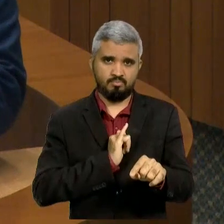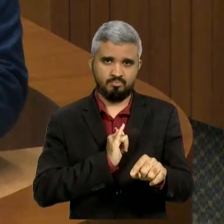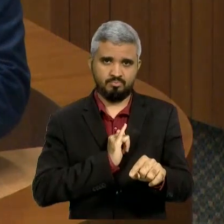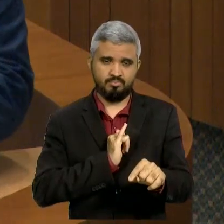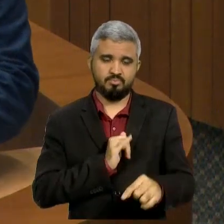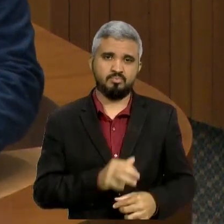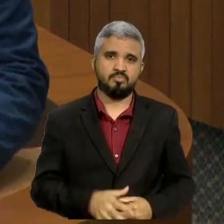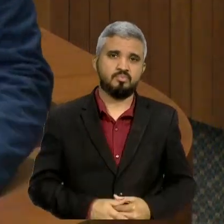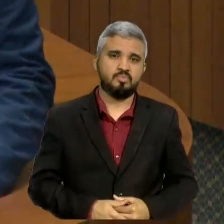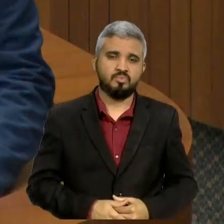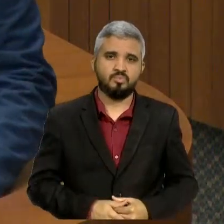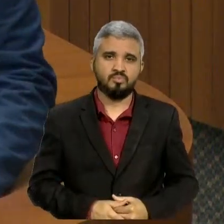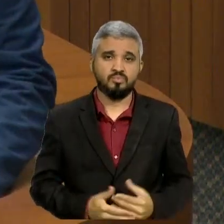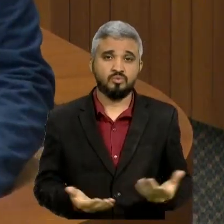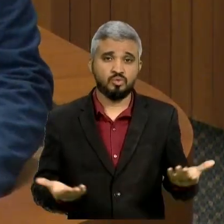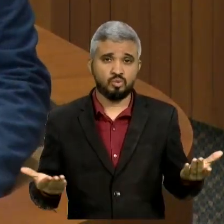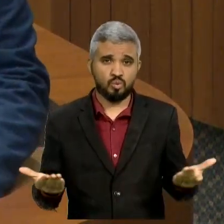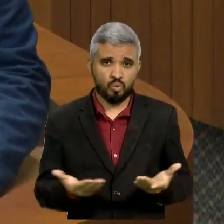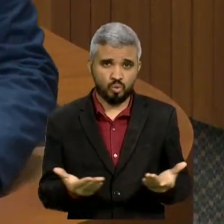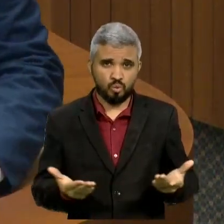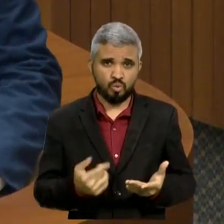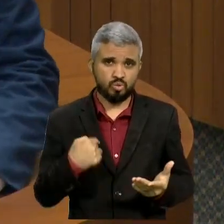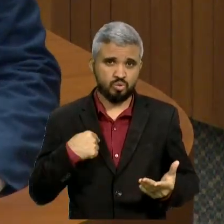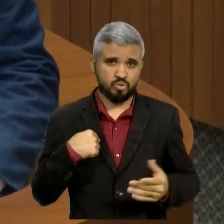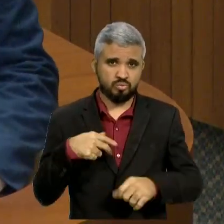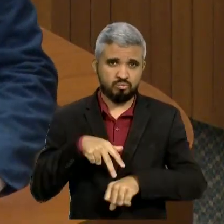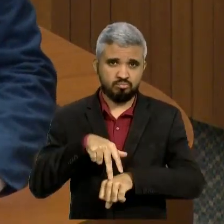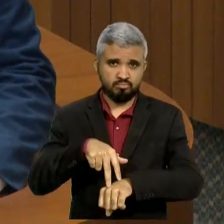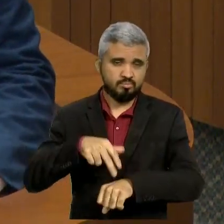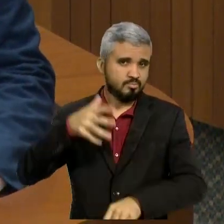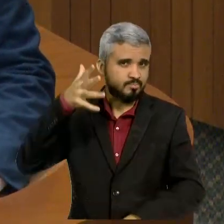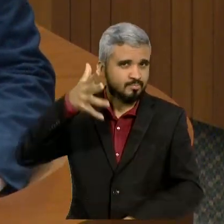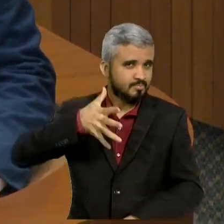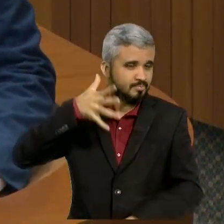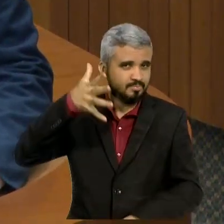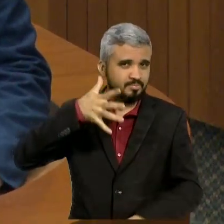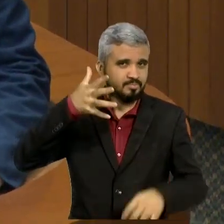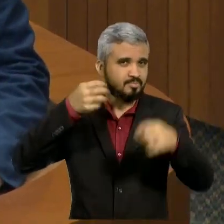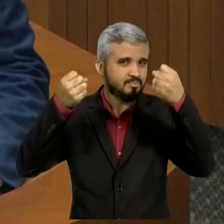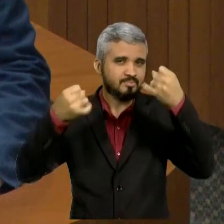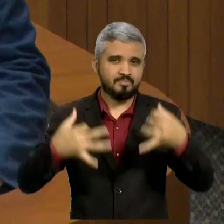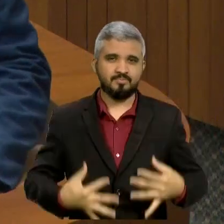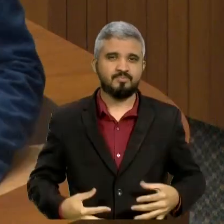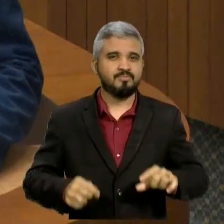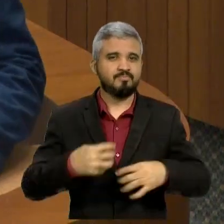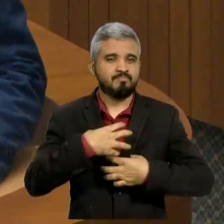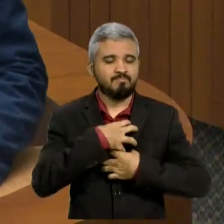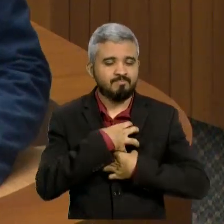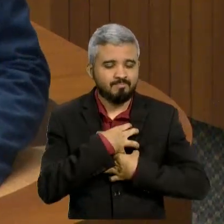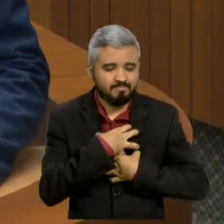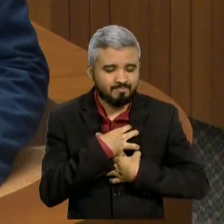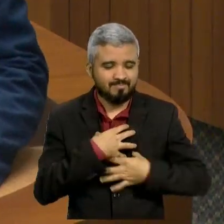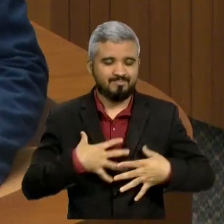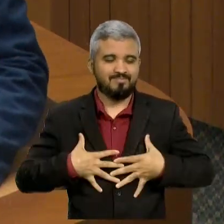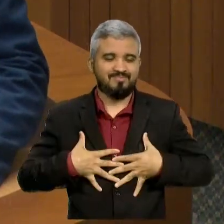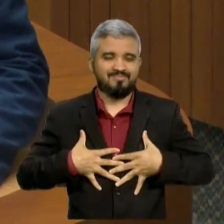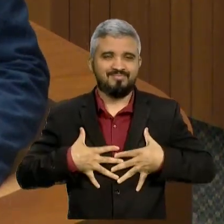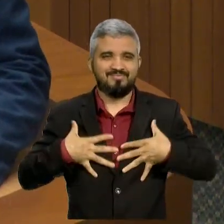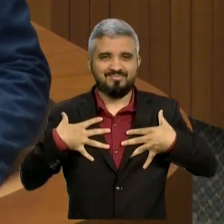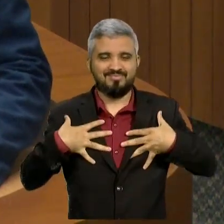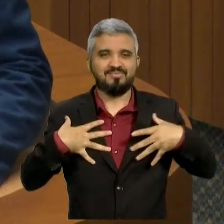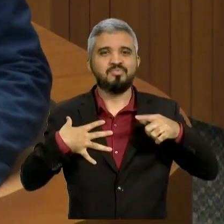Hoje falar da minha satisfação de poder servir ao povo de imperatrizes da região tocantina falar